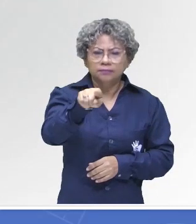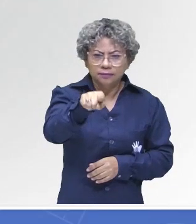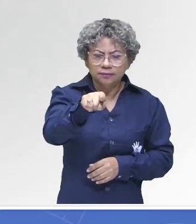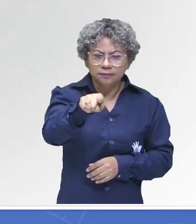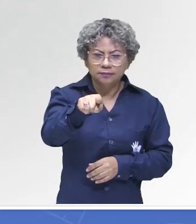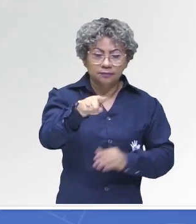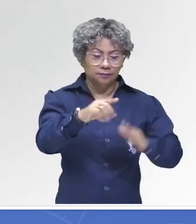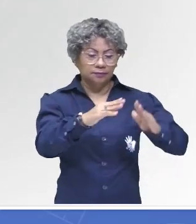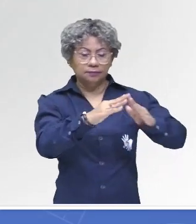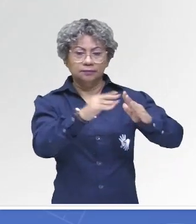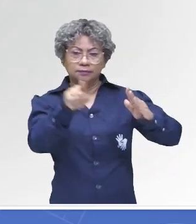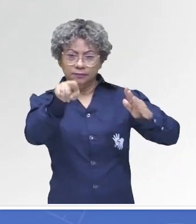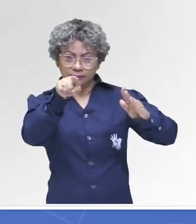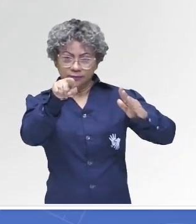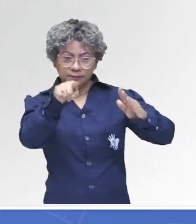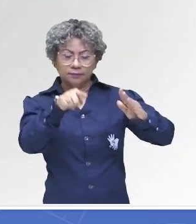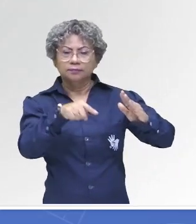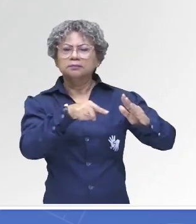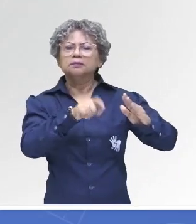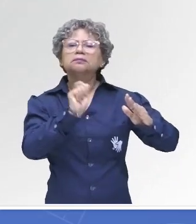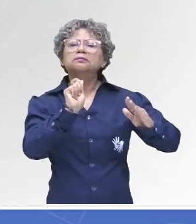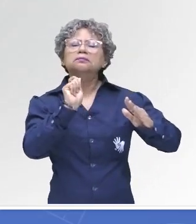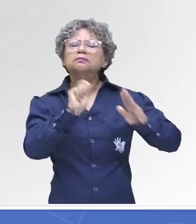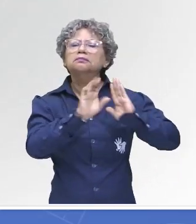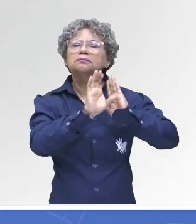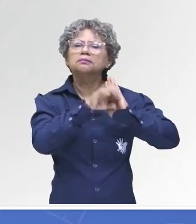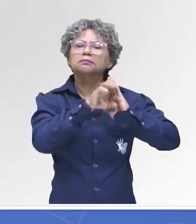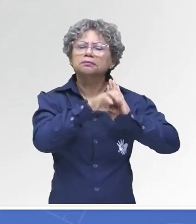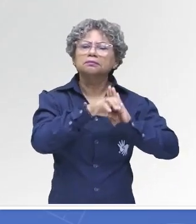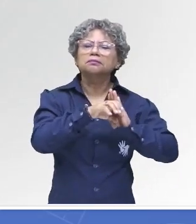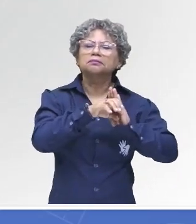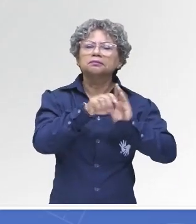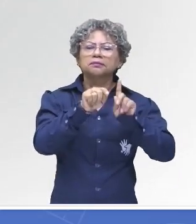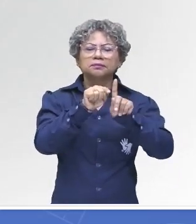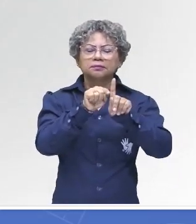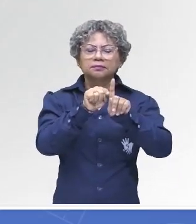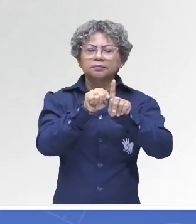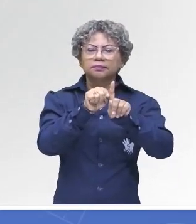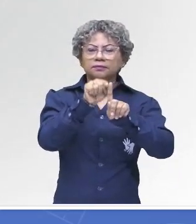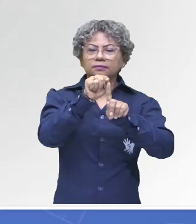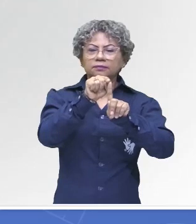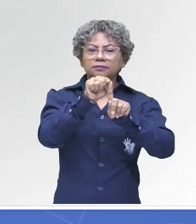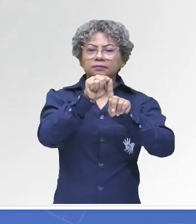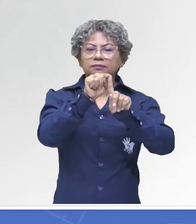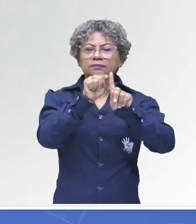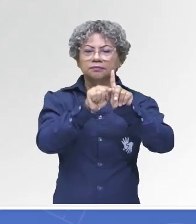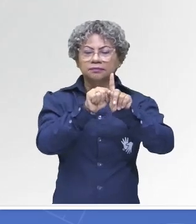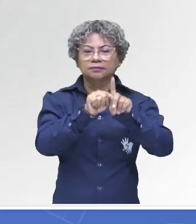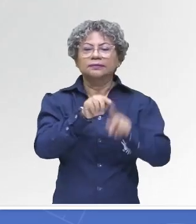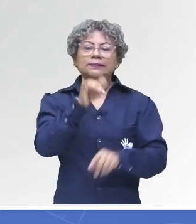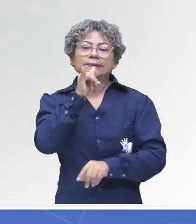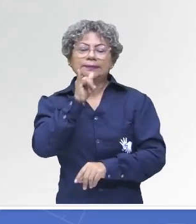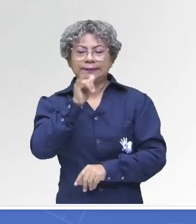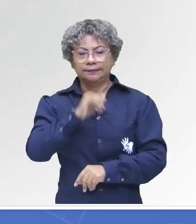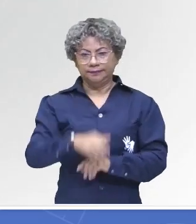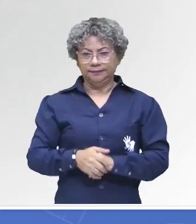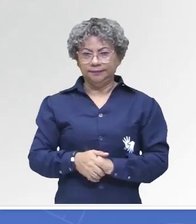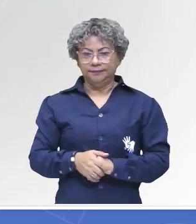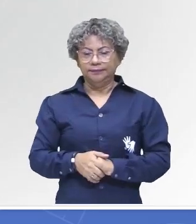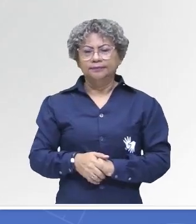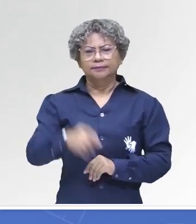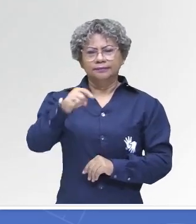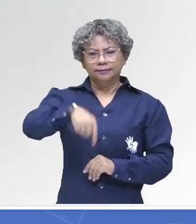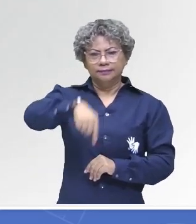casa entende sobre o conceito de temperatura. Normalmente, num dia aqui em Manaus, dias